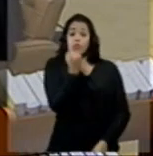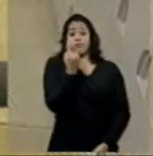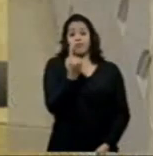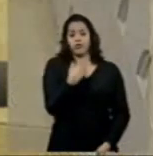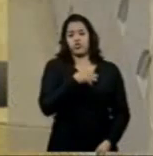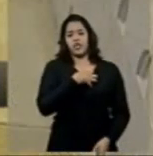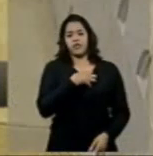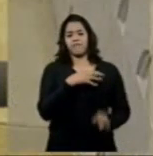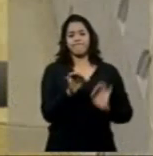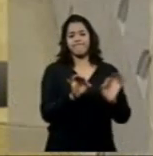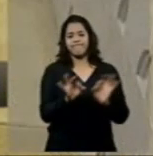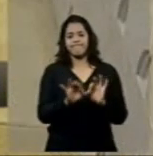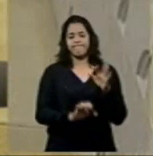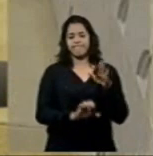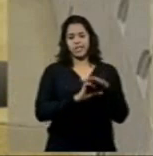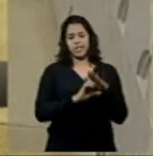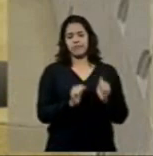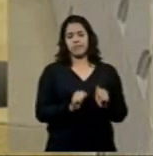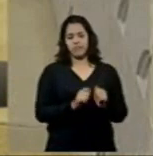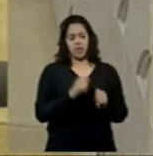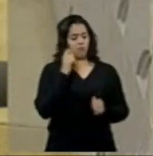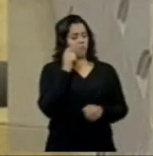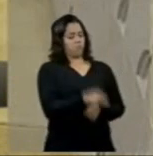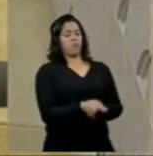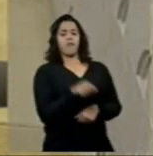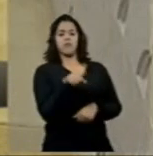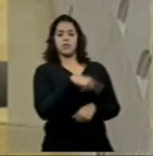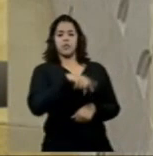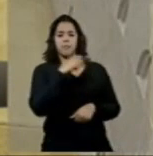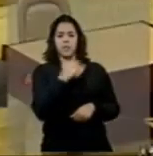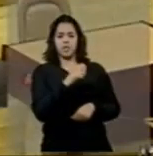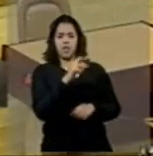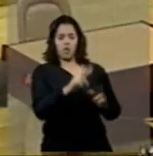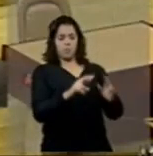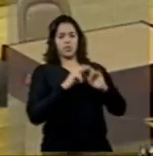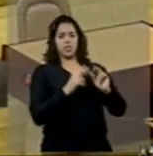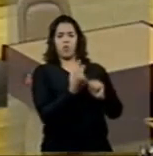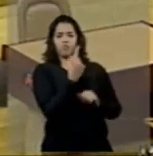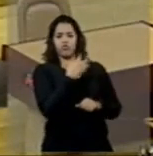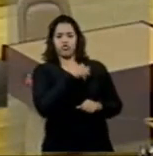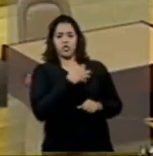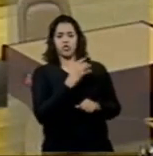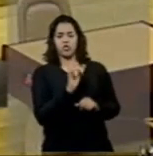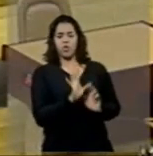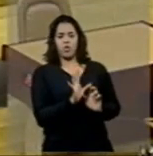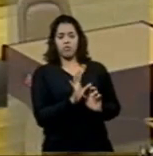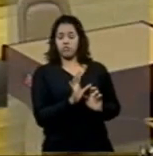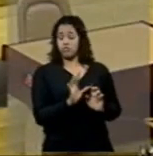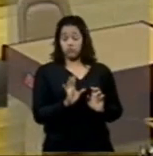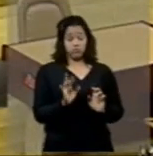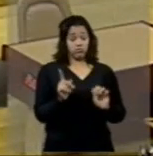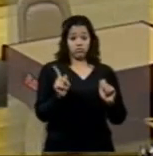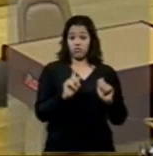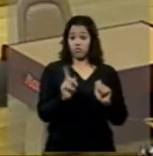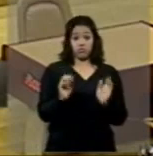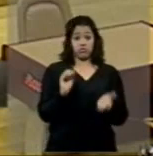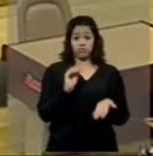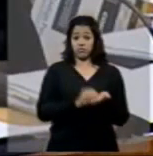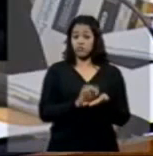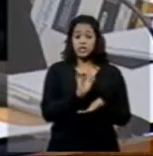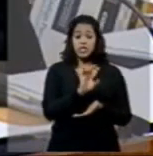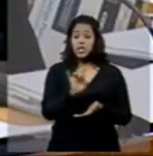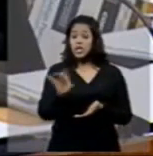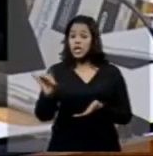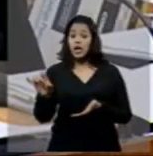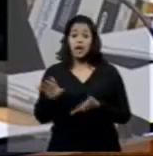organização empresarial, uma única forma de organização interna para que cada um dos